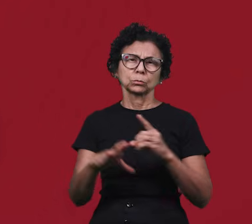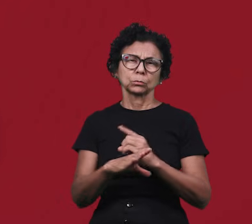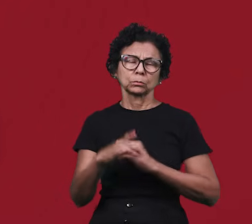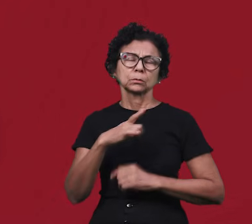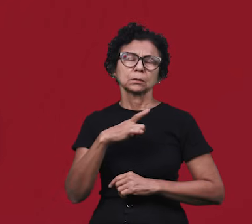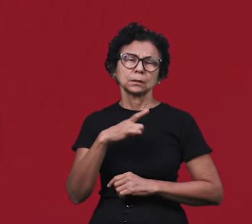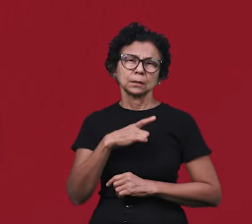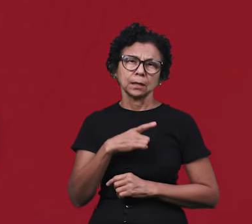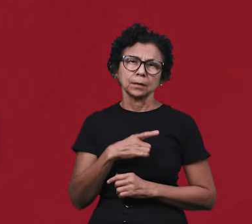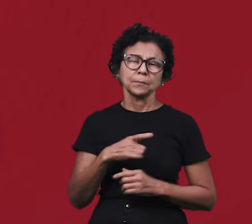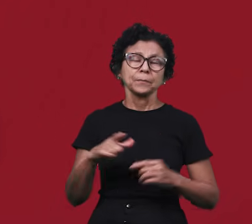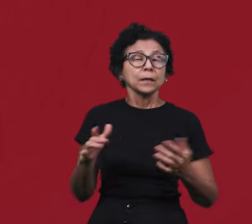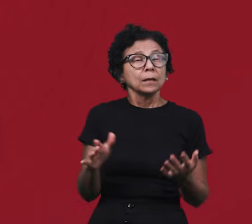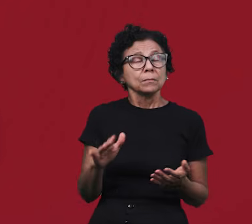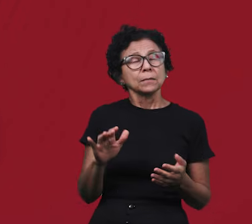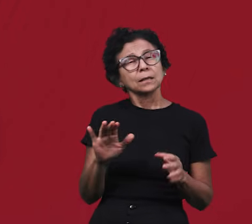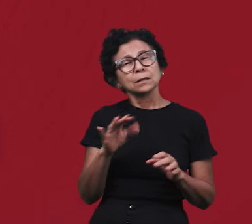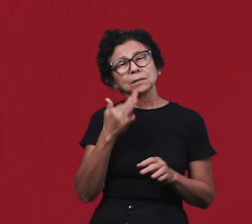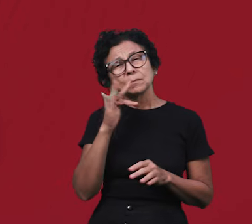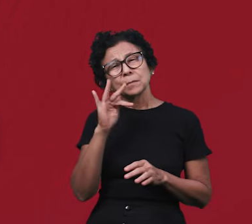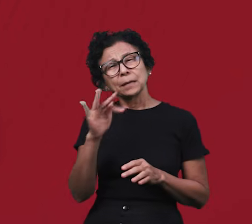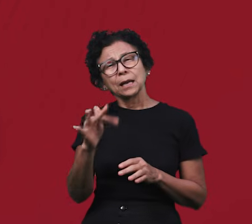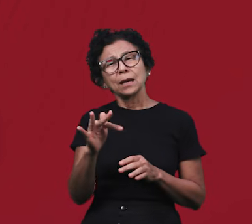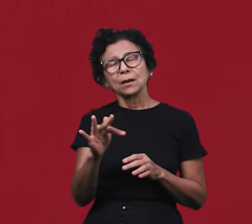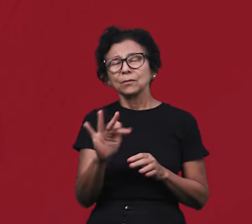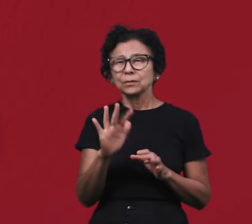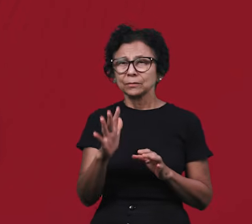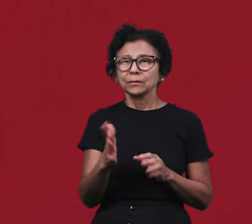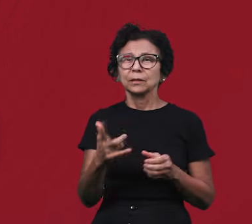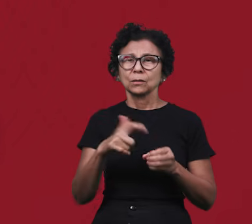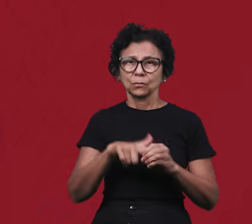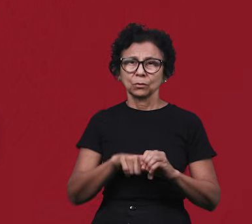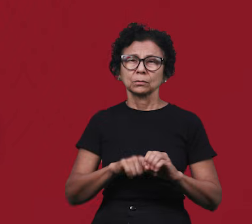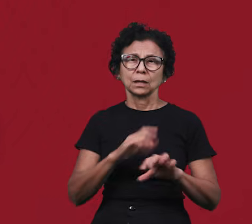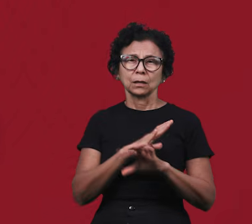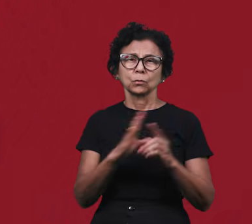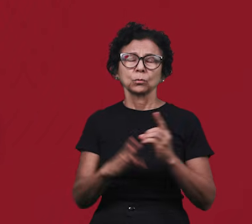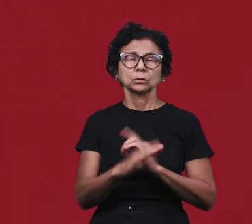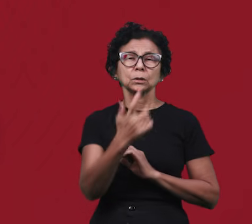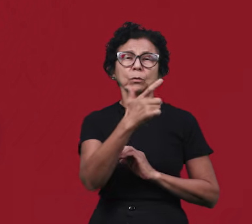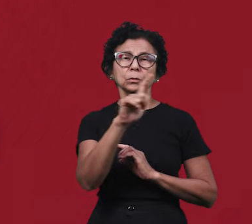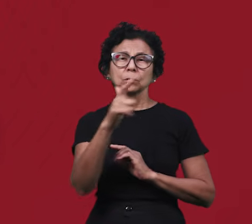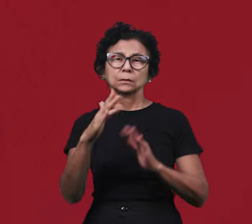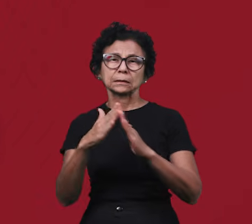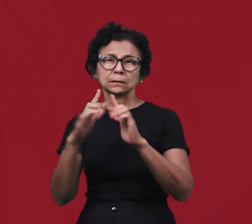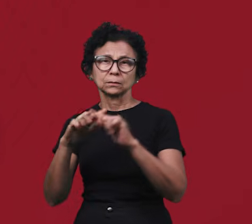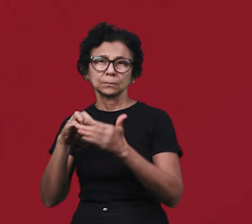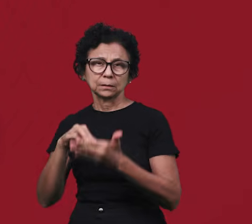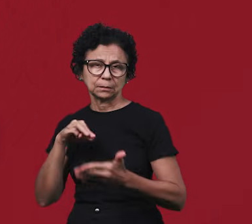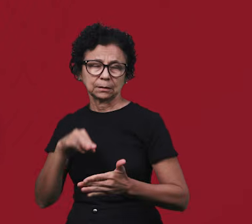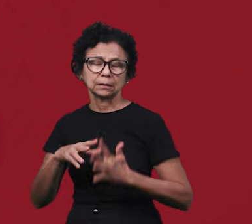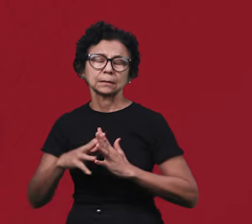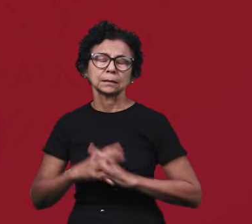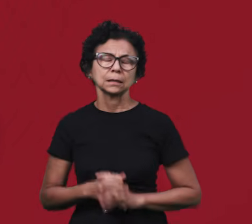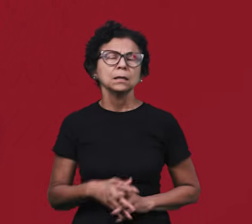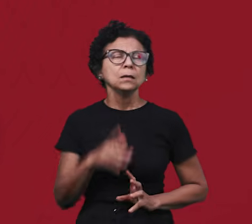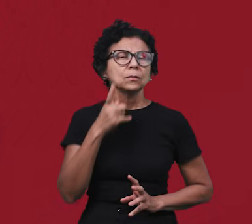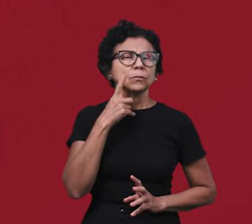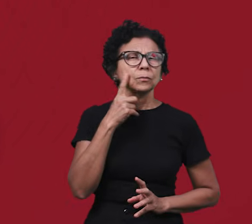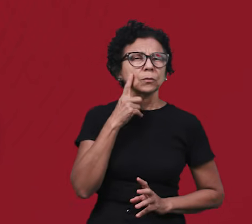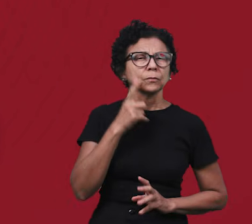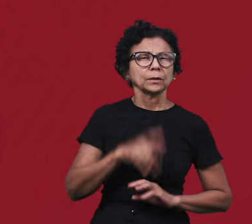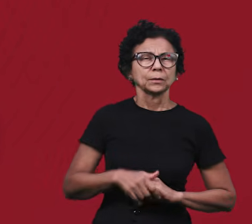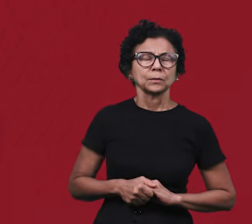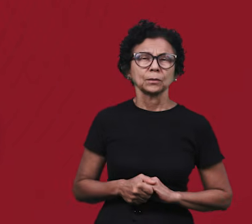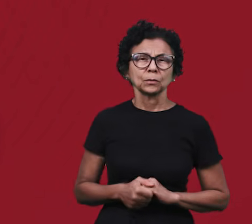por adequações, com previsão de retorno nos próximos dias. Vamos agora acompanhar com a correspondente Betânia Vasques